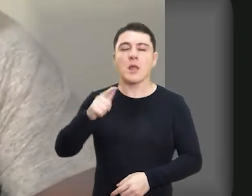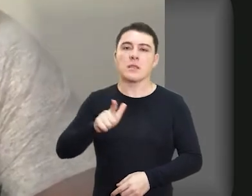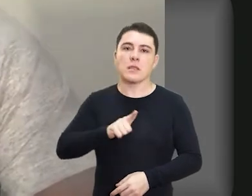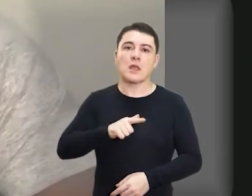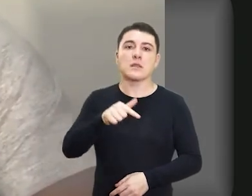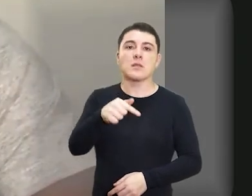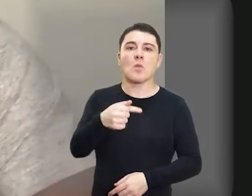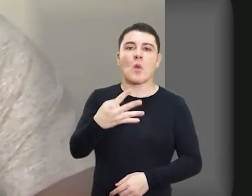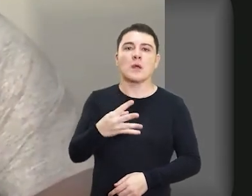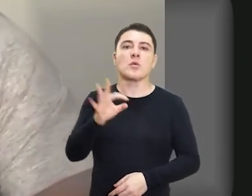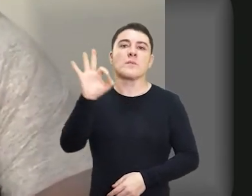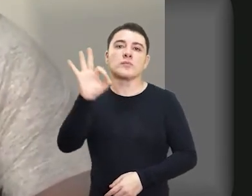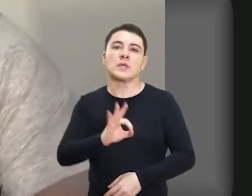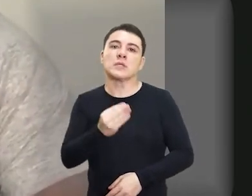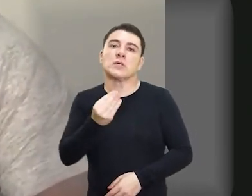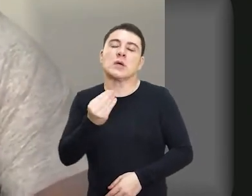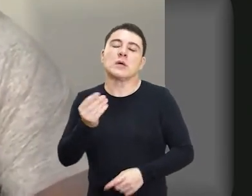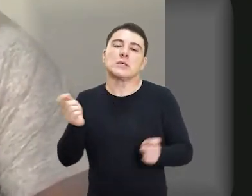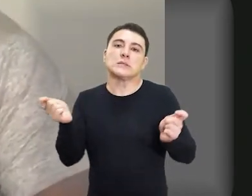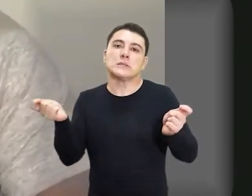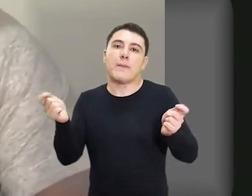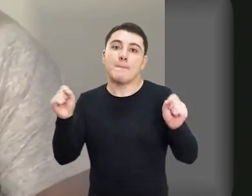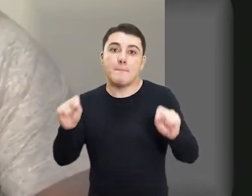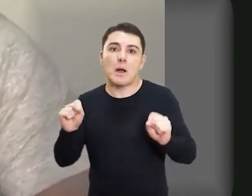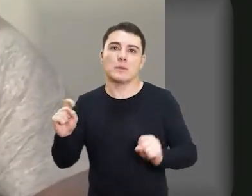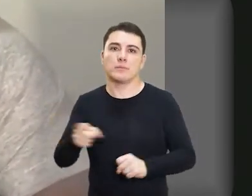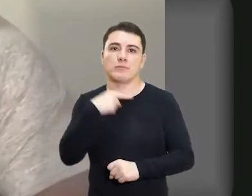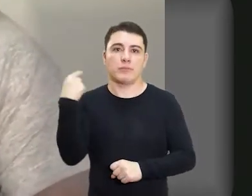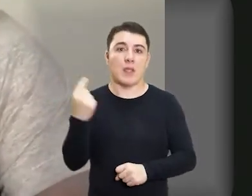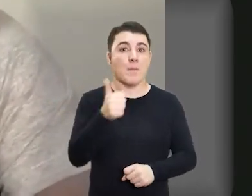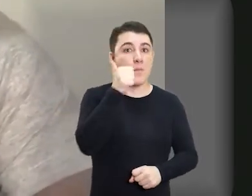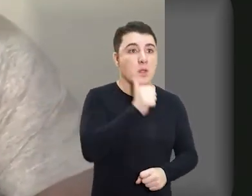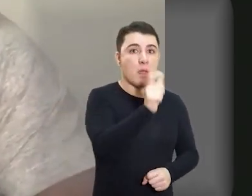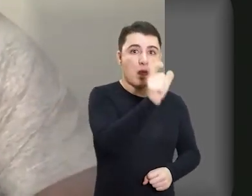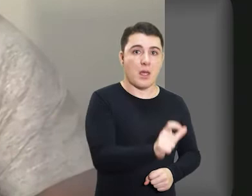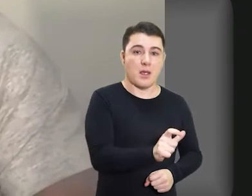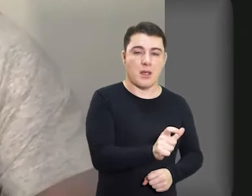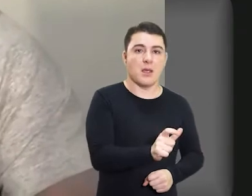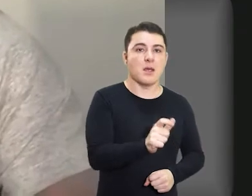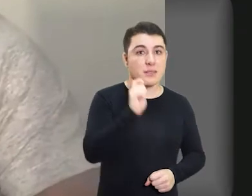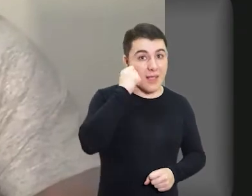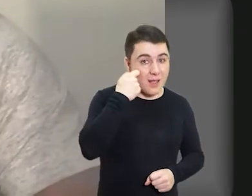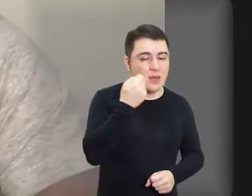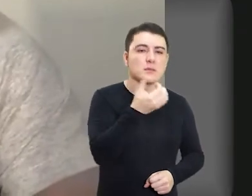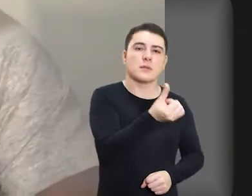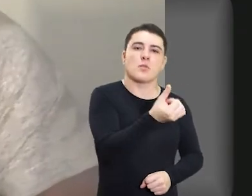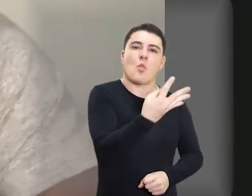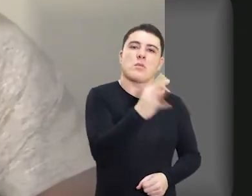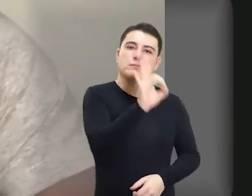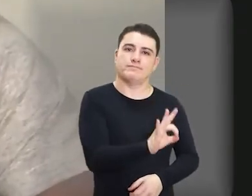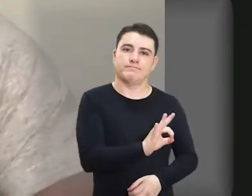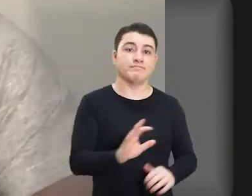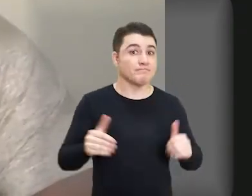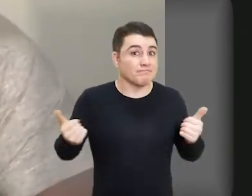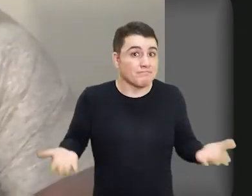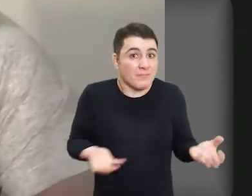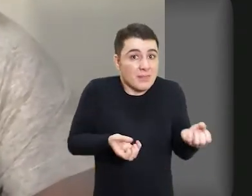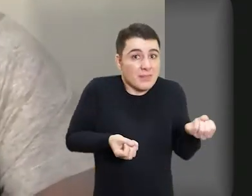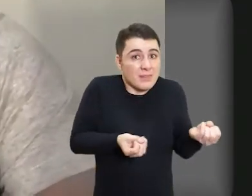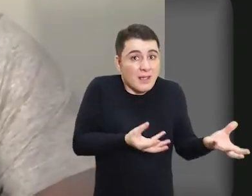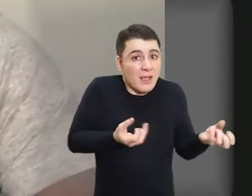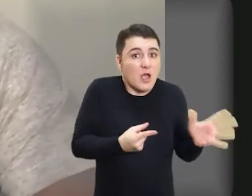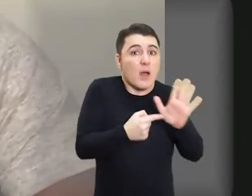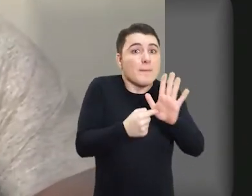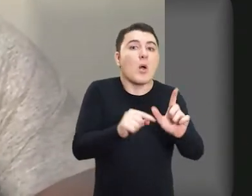O risco de um homem negro ser assassinado é de 74% maior do que os não negros, e de uma mulher negra é